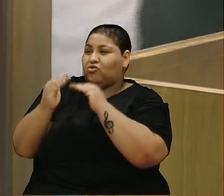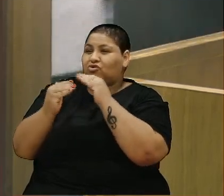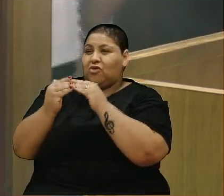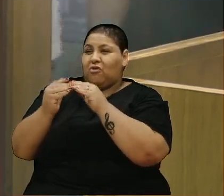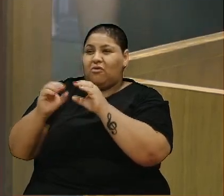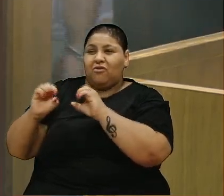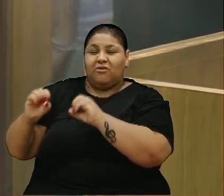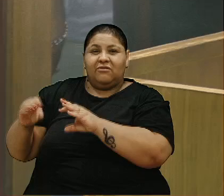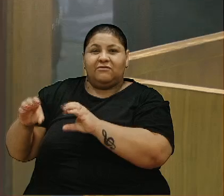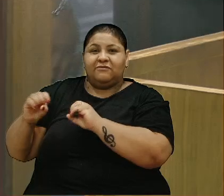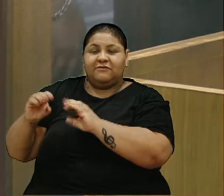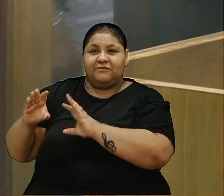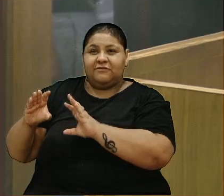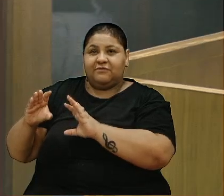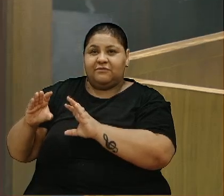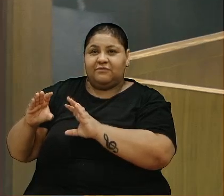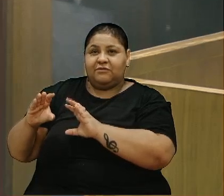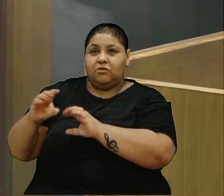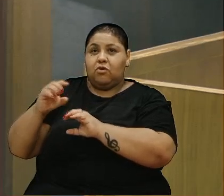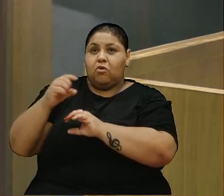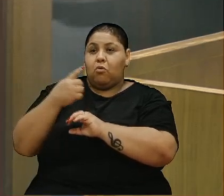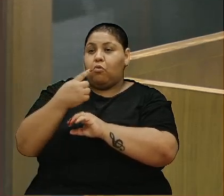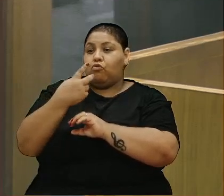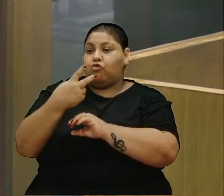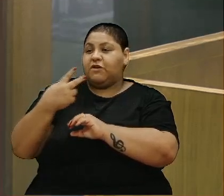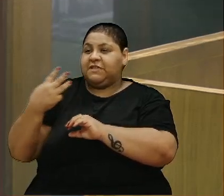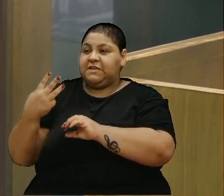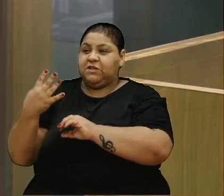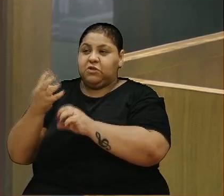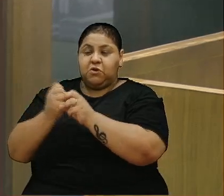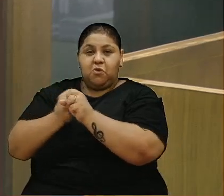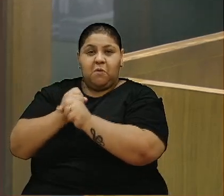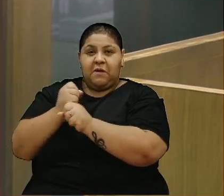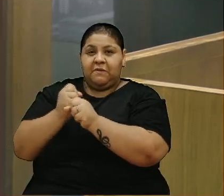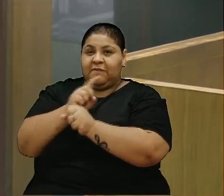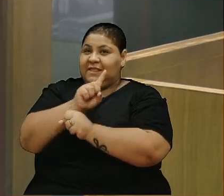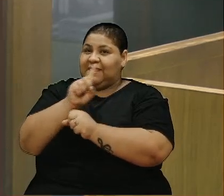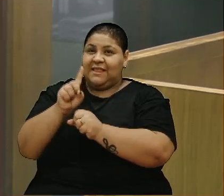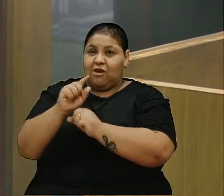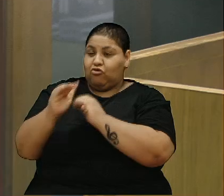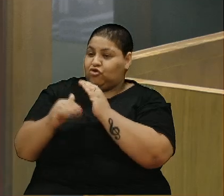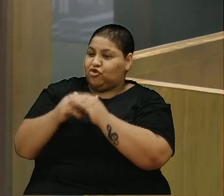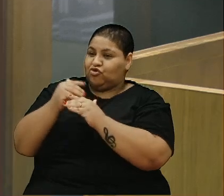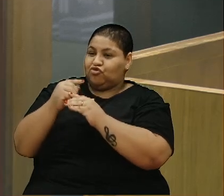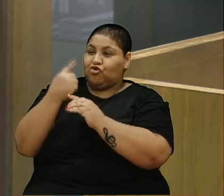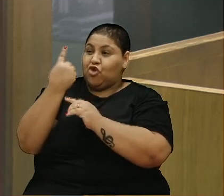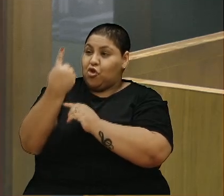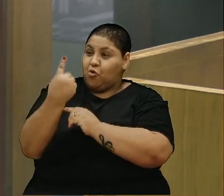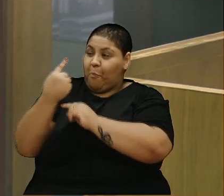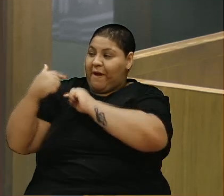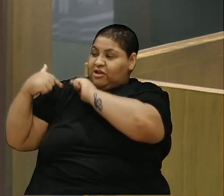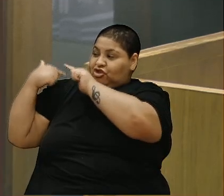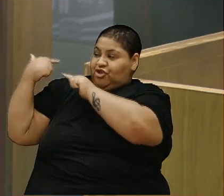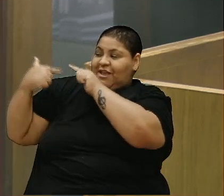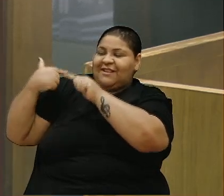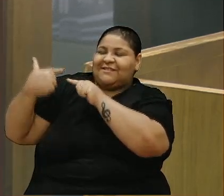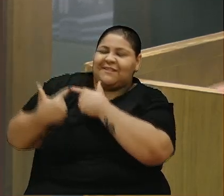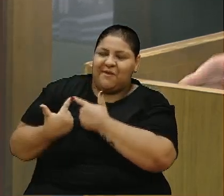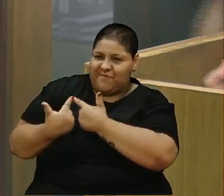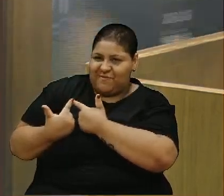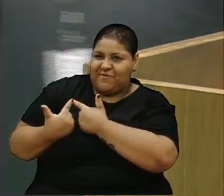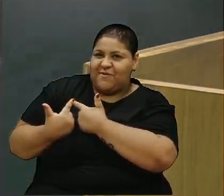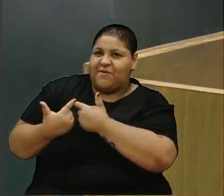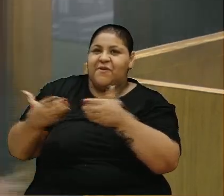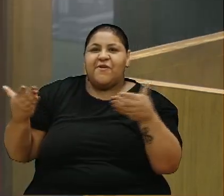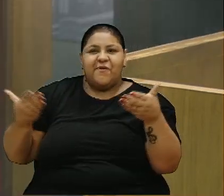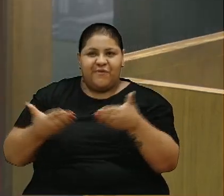educação em 1 ou 2 ou 3 ou 4 anos, se constrói em uma geração. Então, fica aqui